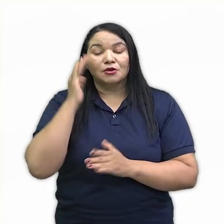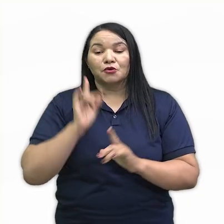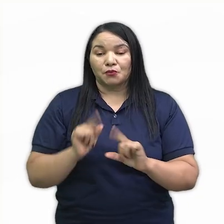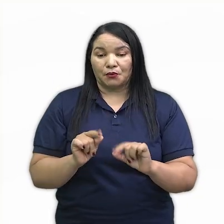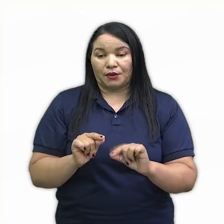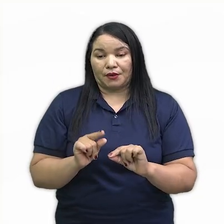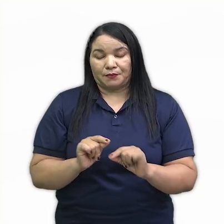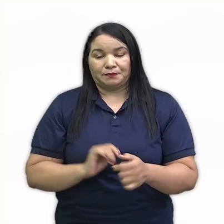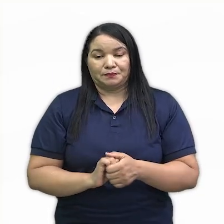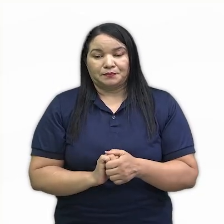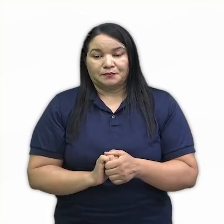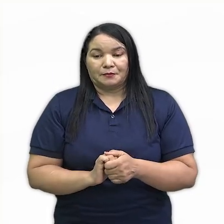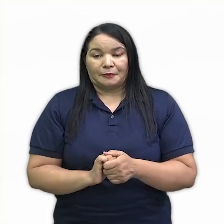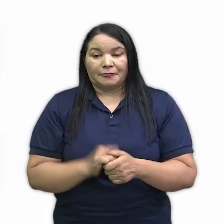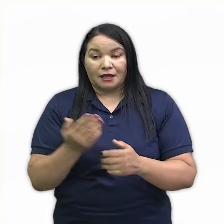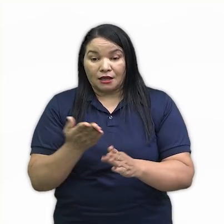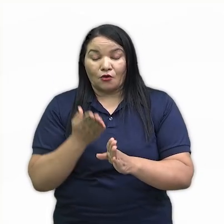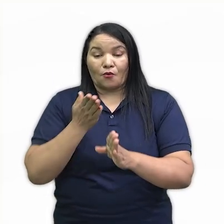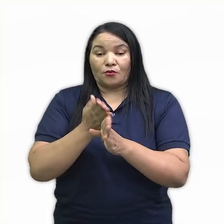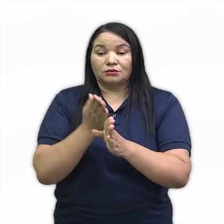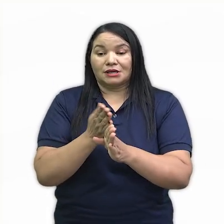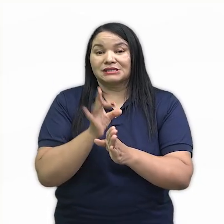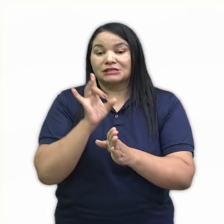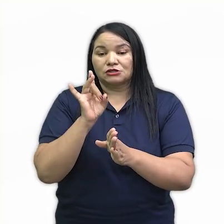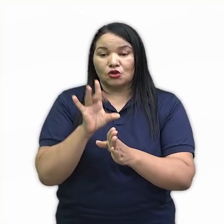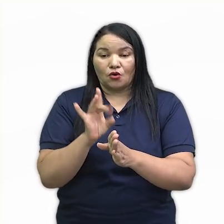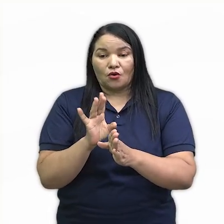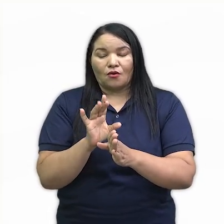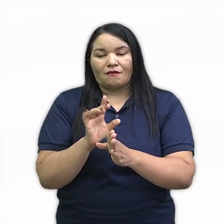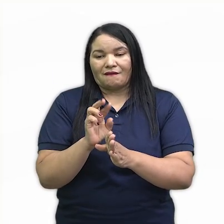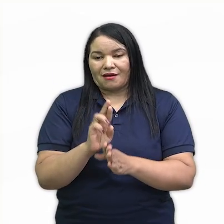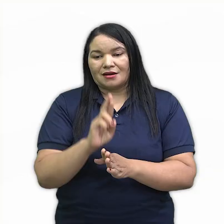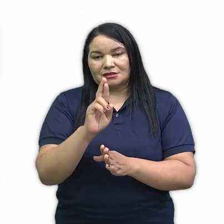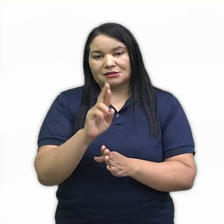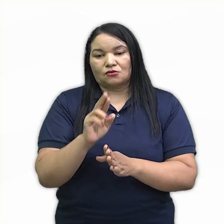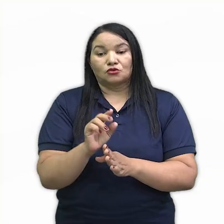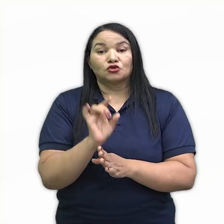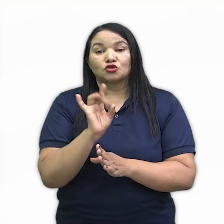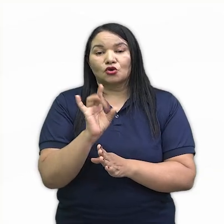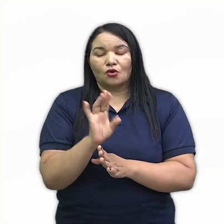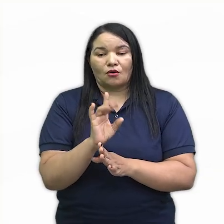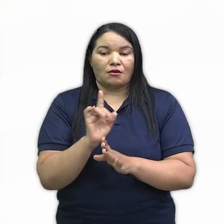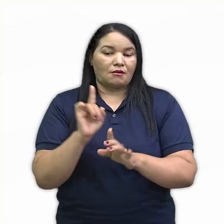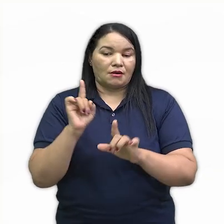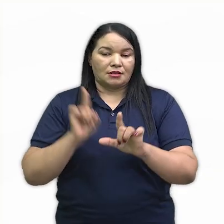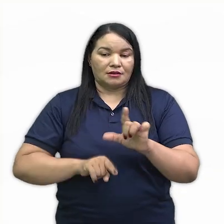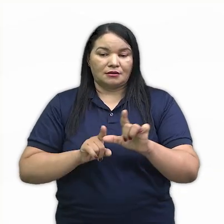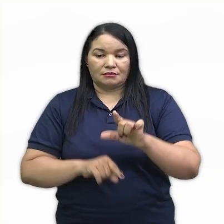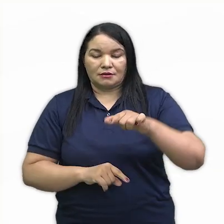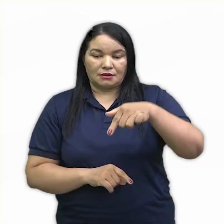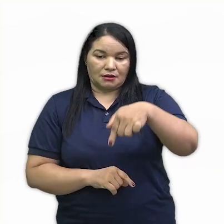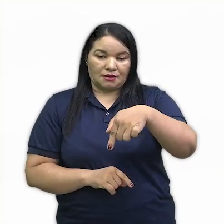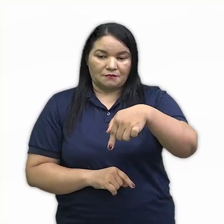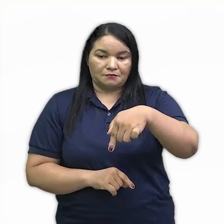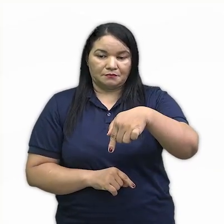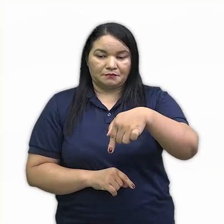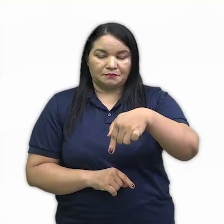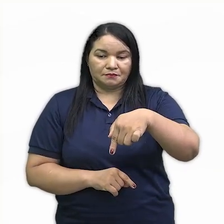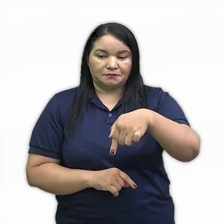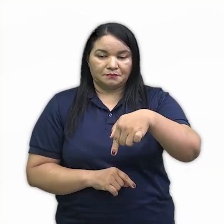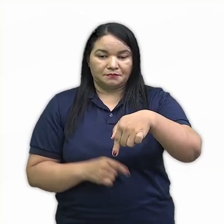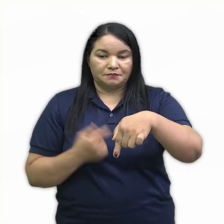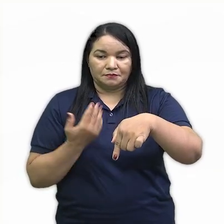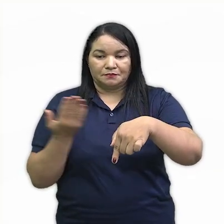quer que a gente obtenha apenas a sua razão, ou seja, saber quem é o valor Q,